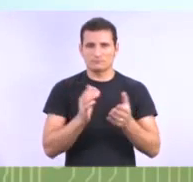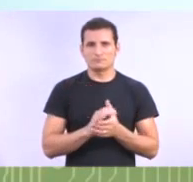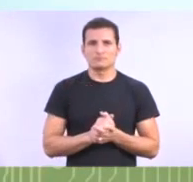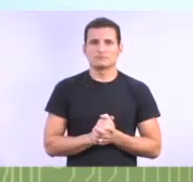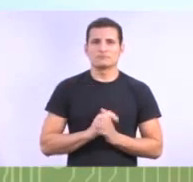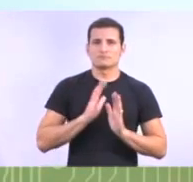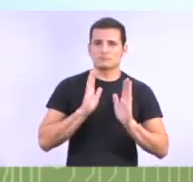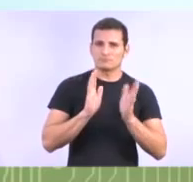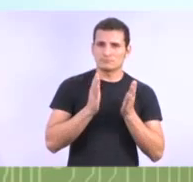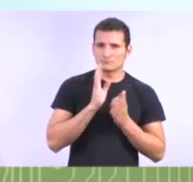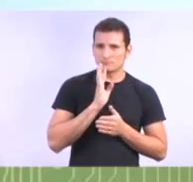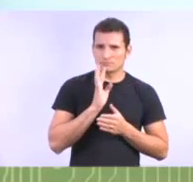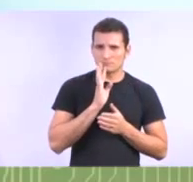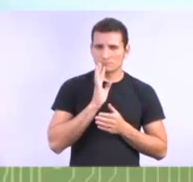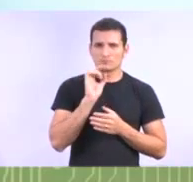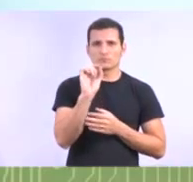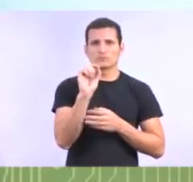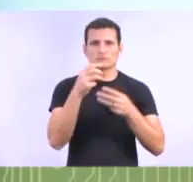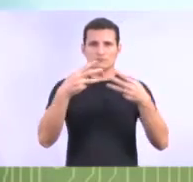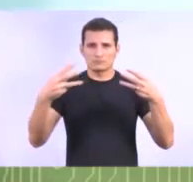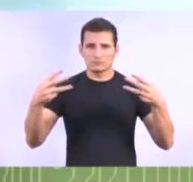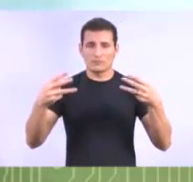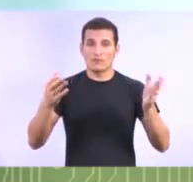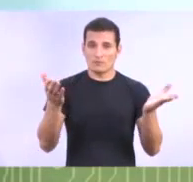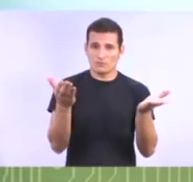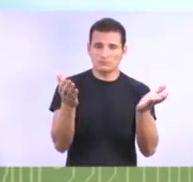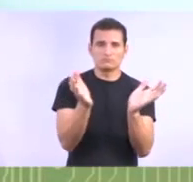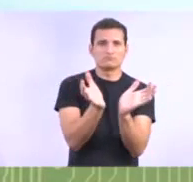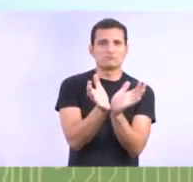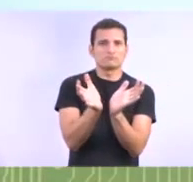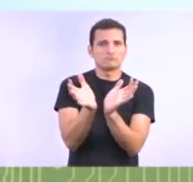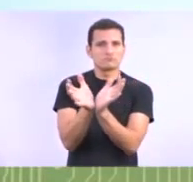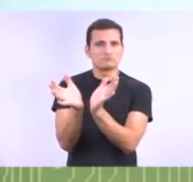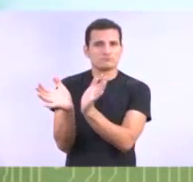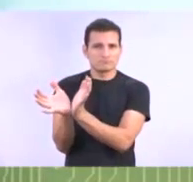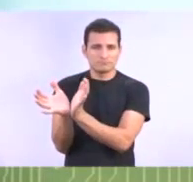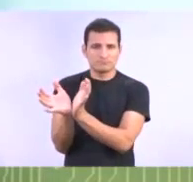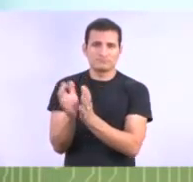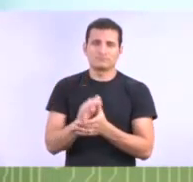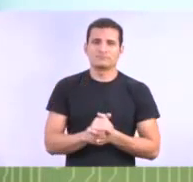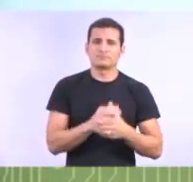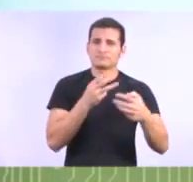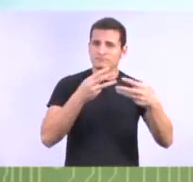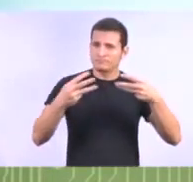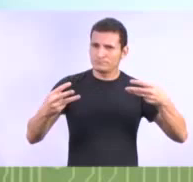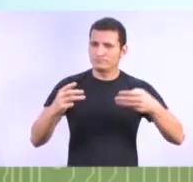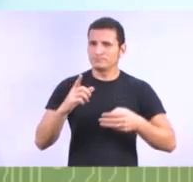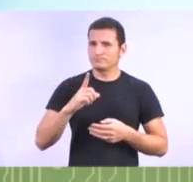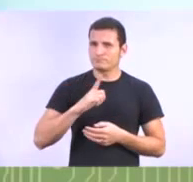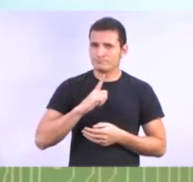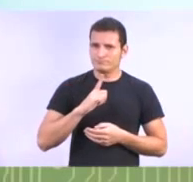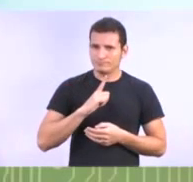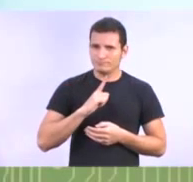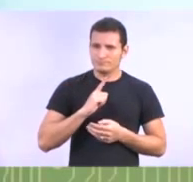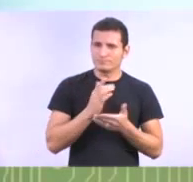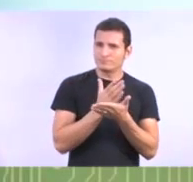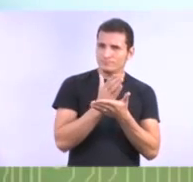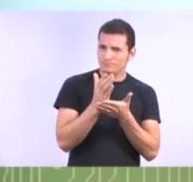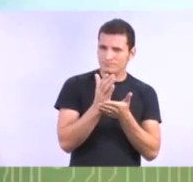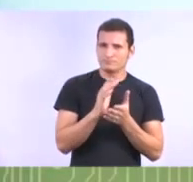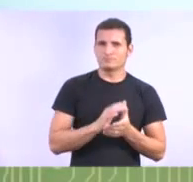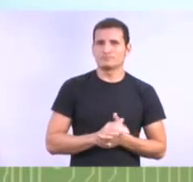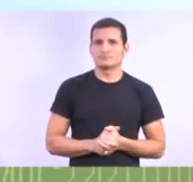são as redes de computadores, nós vamos classificá-las, ok? As redes de computadores, elas têm algumas